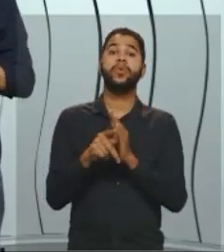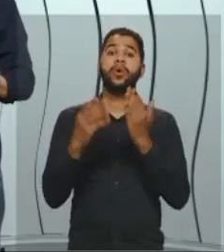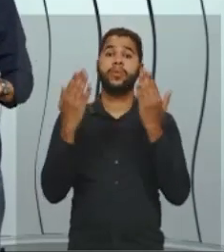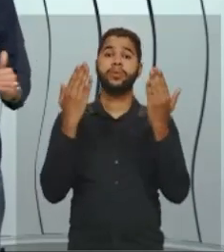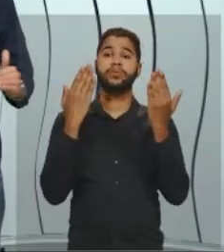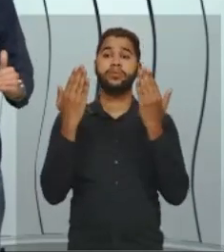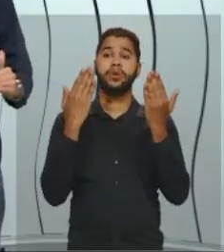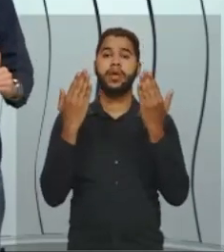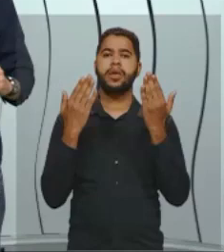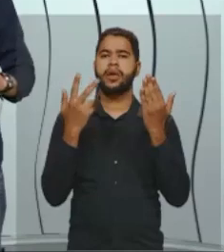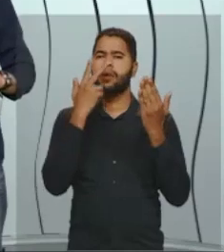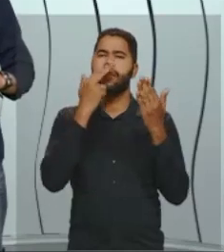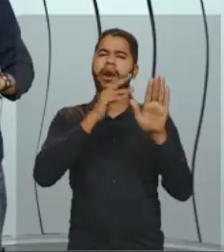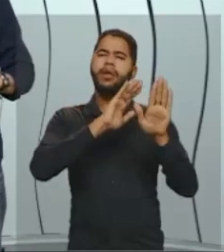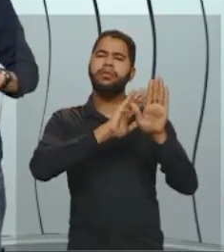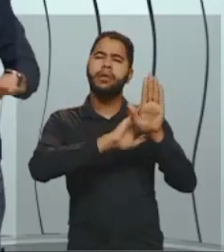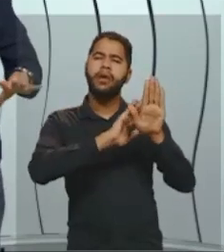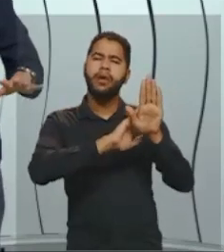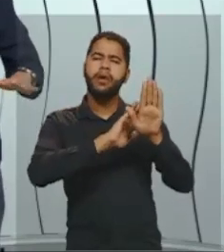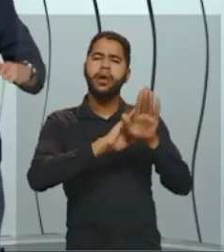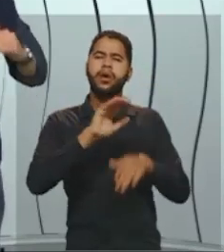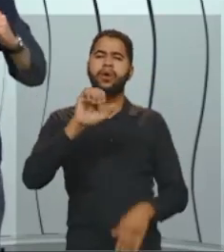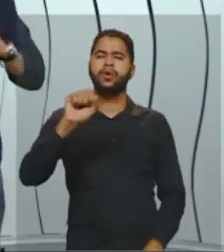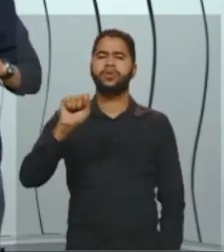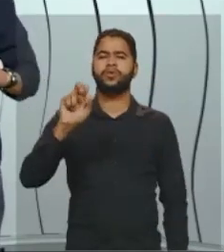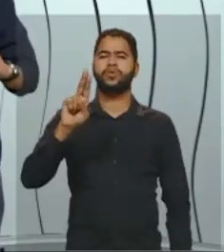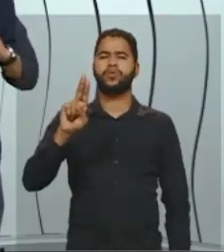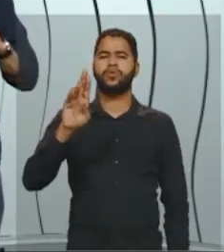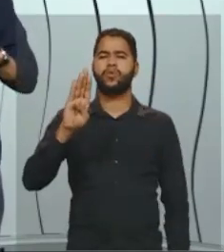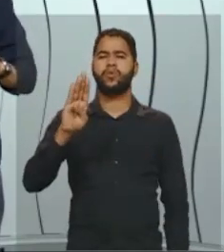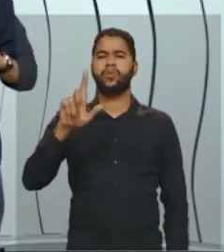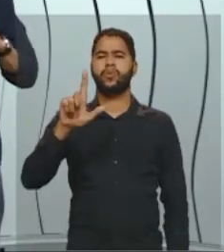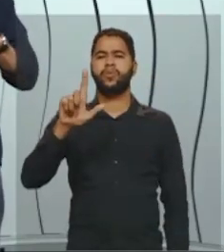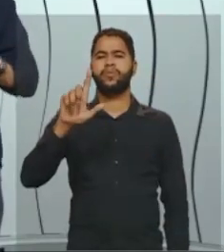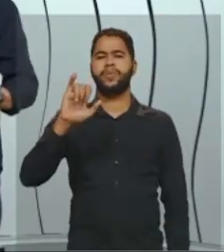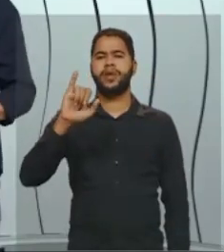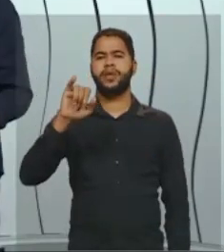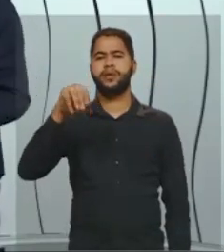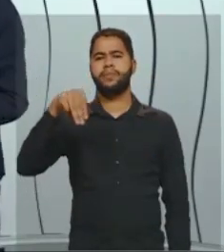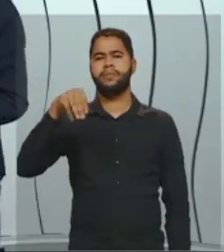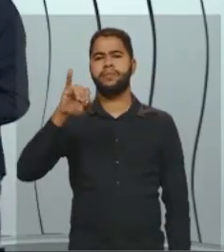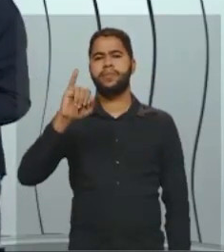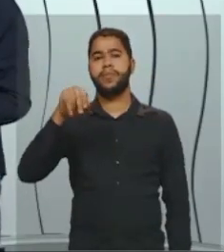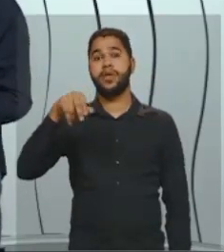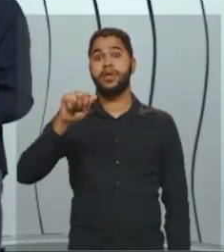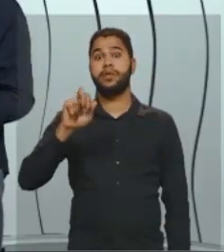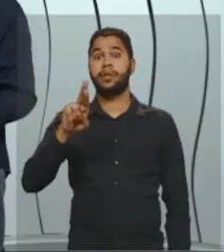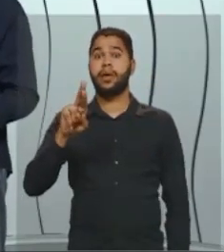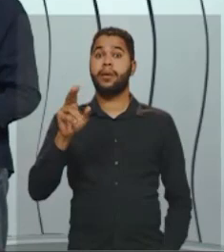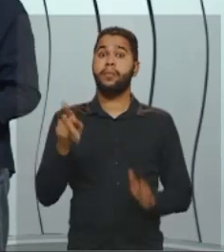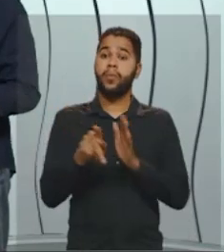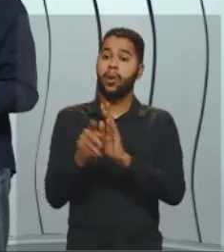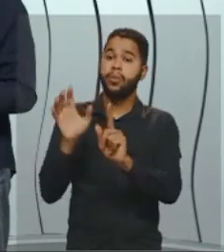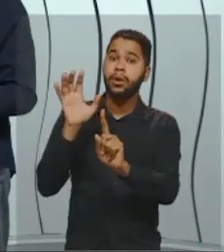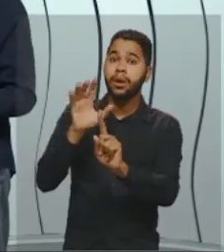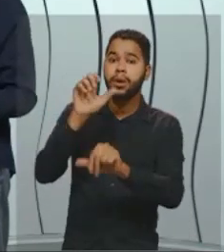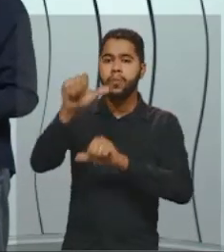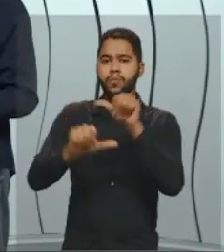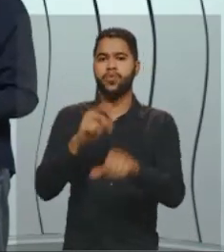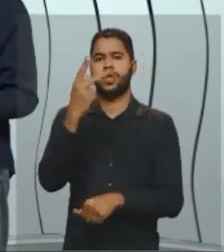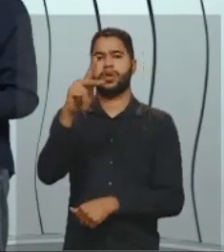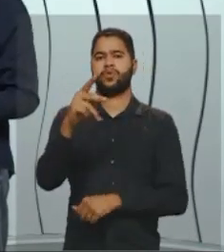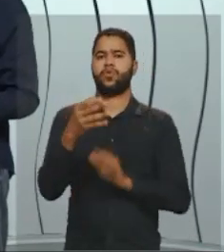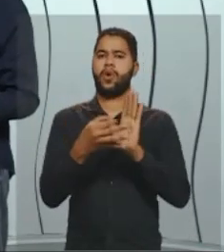chama subliminar. Você olha um negócio, você nem vê aquilo lá, mas aquilo é feito para mudar a sua opinião. Então, muito